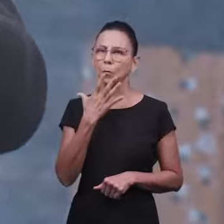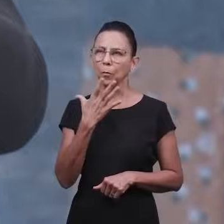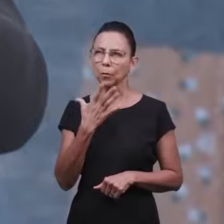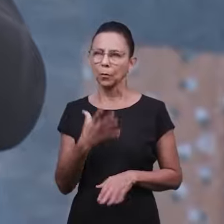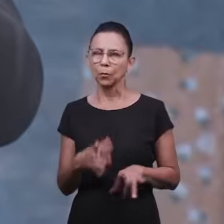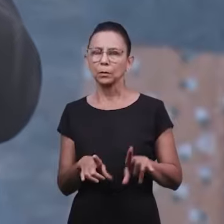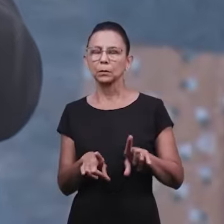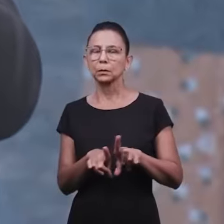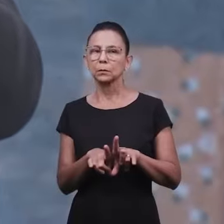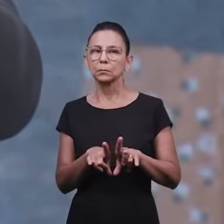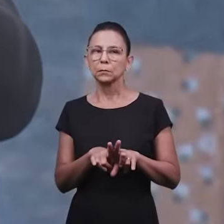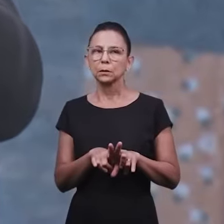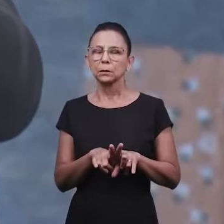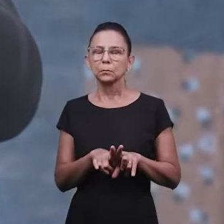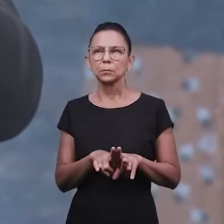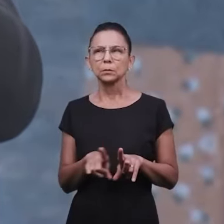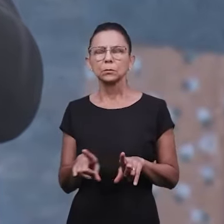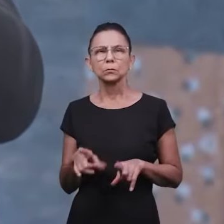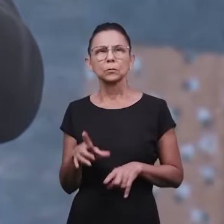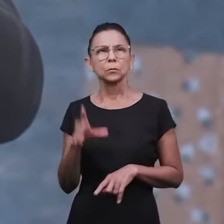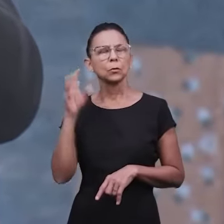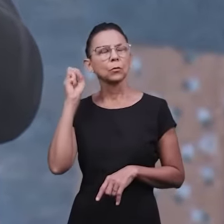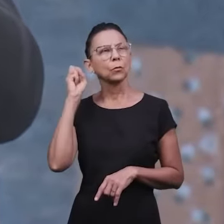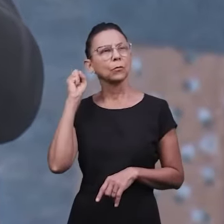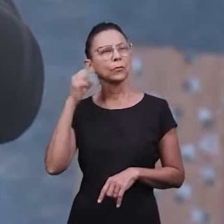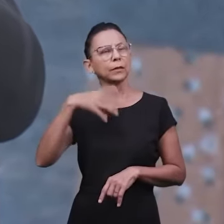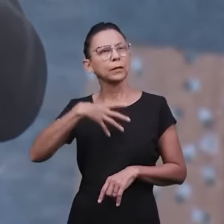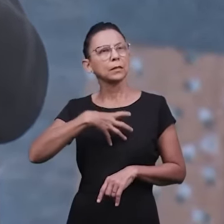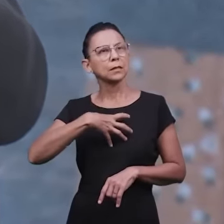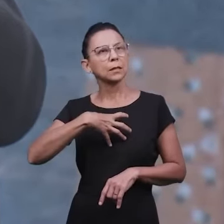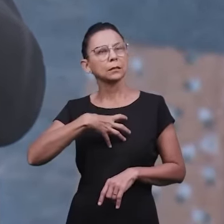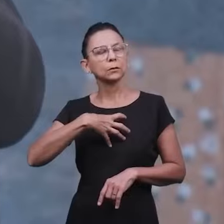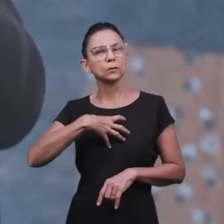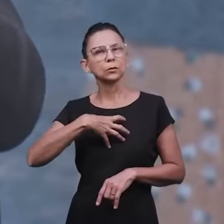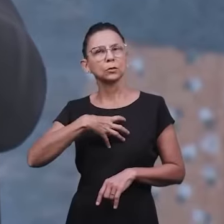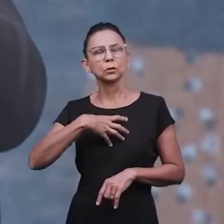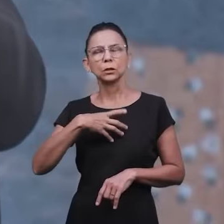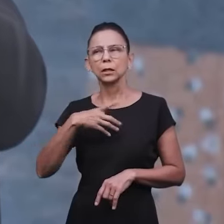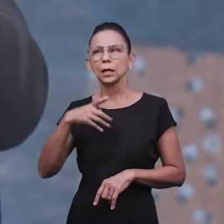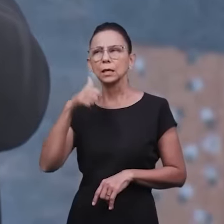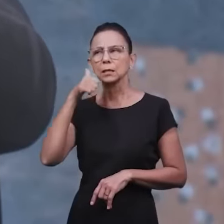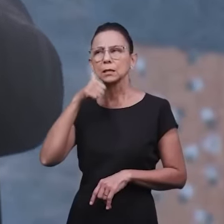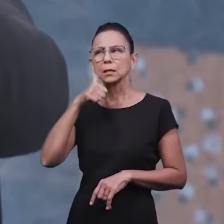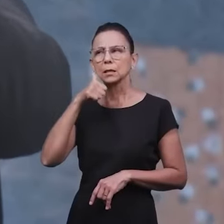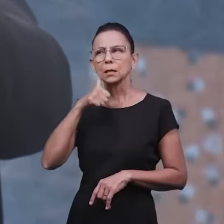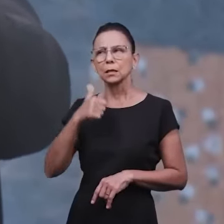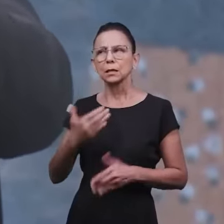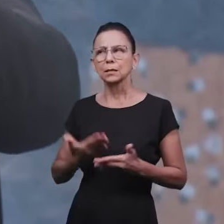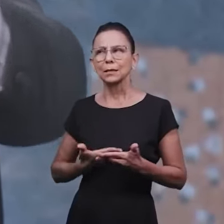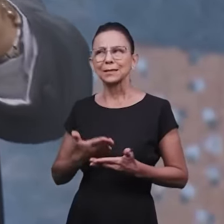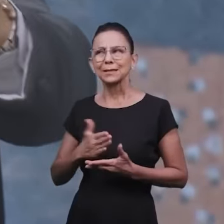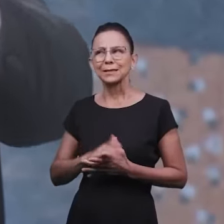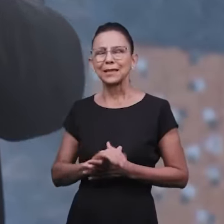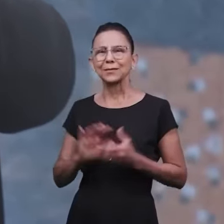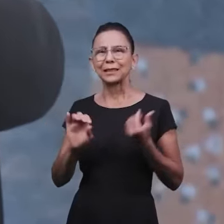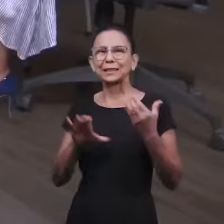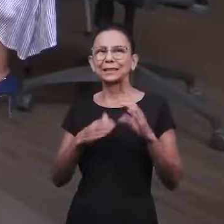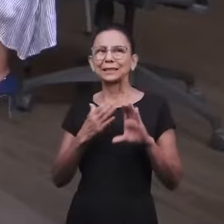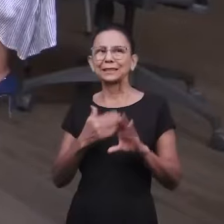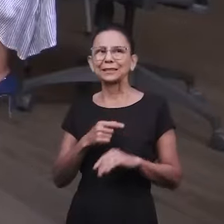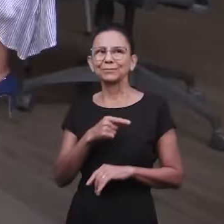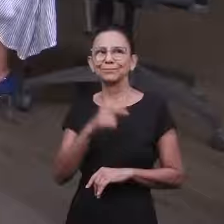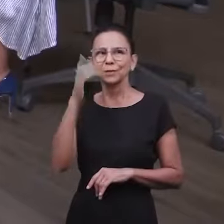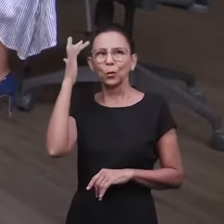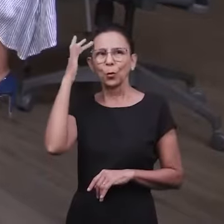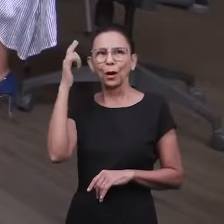mas quando a gente começou a ouvir essa irmã cantando, o que vem ao coração, essa irmã deve ter feito uma consagração, uma madrugada. Essa